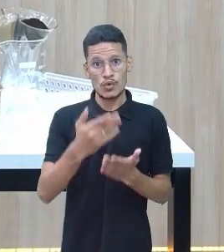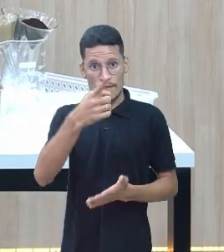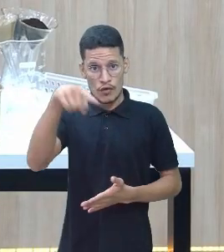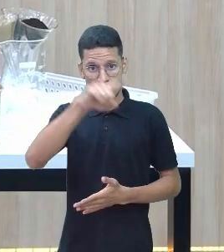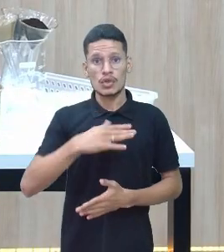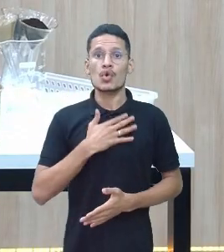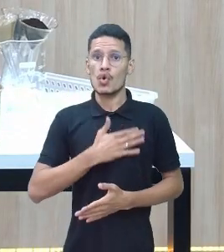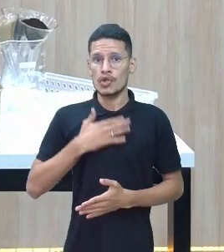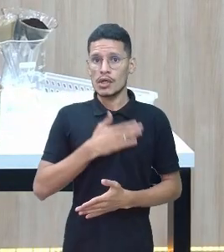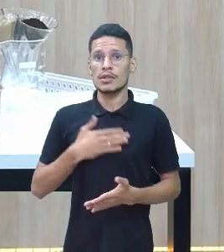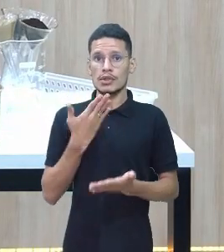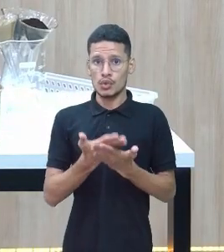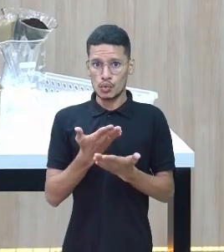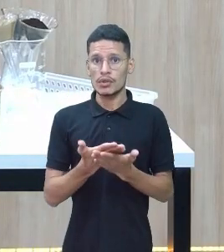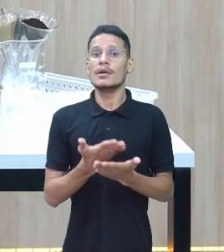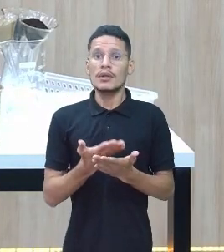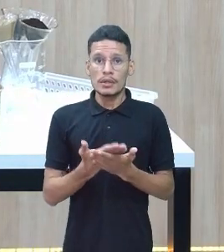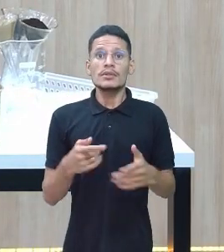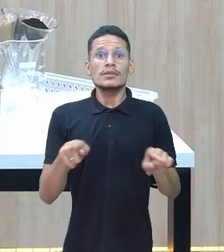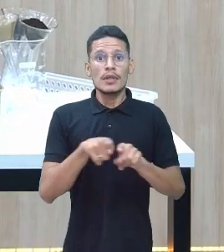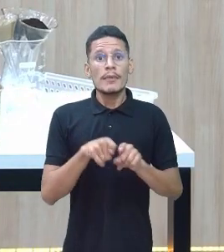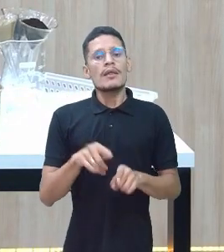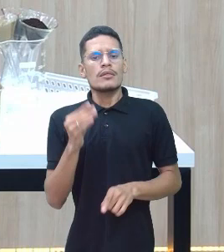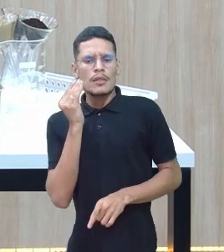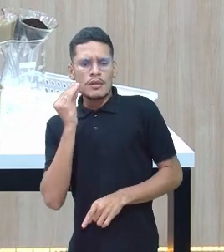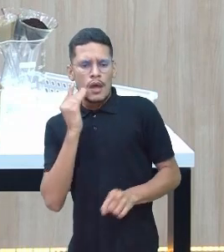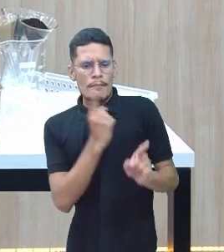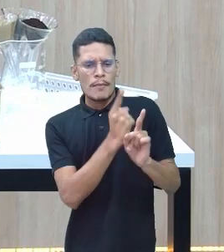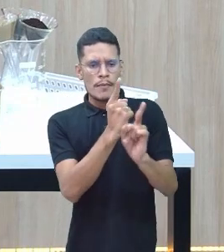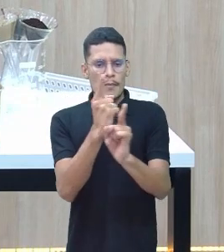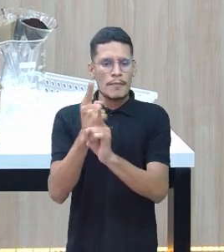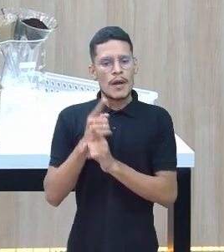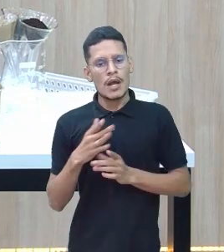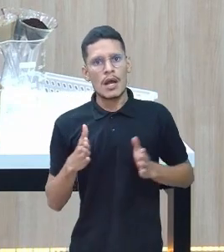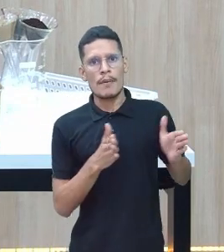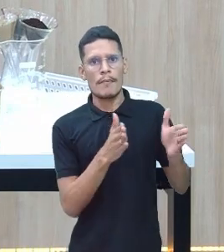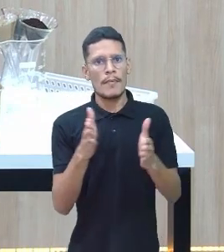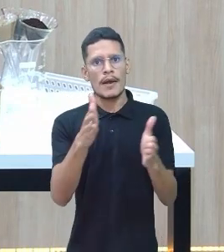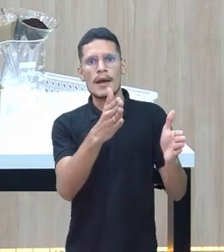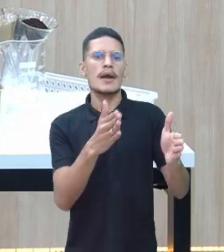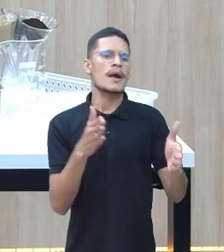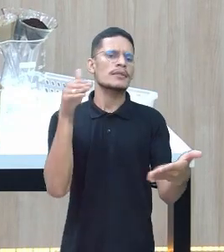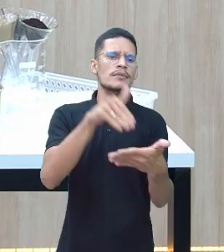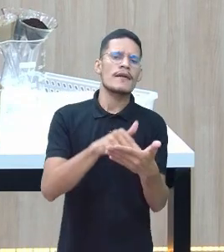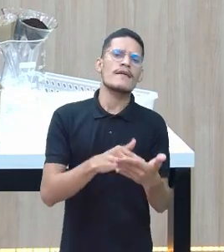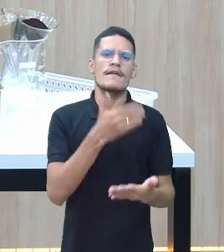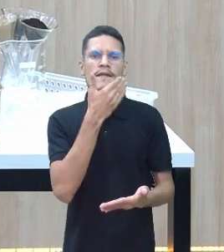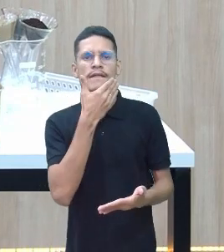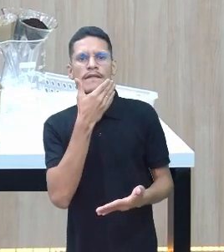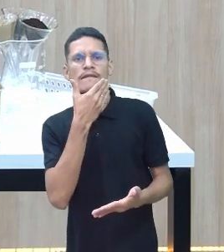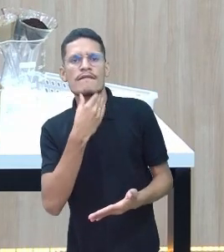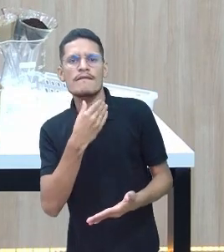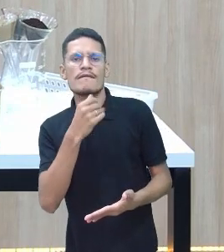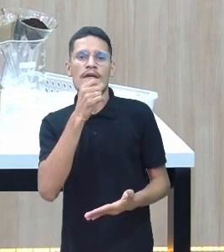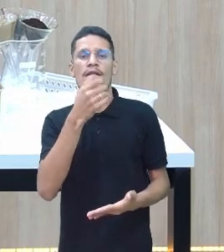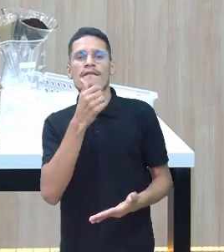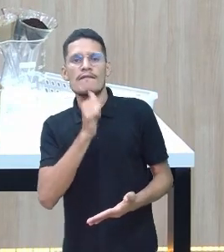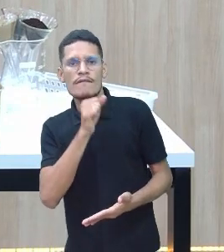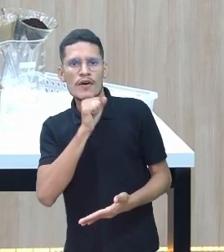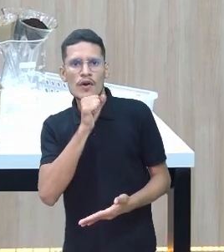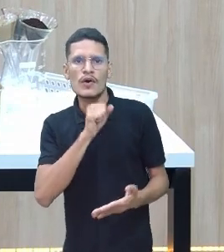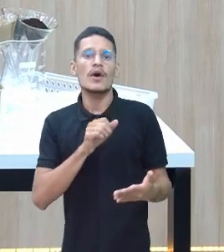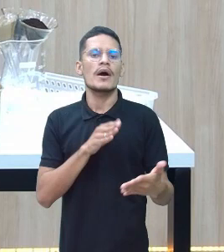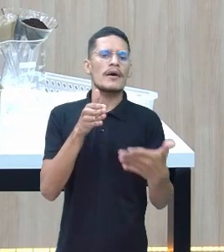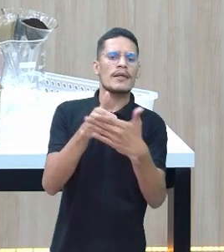vocês vão gostar de estudar e vão até tentar encontrar no caminho, para a casa da avó, para a casa da tia e até mesmo para a escola.